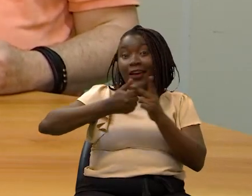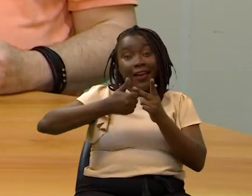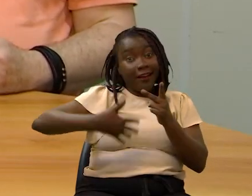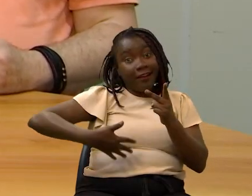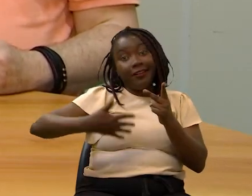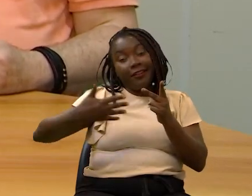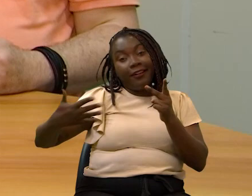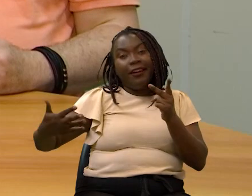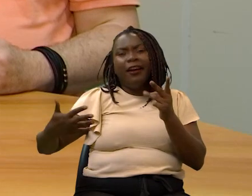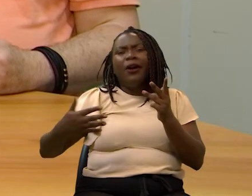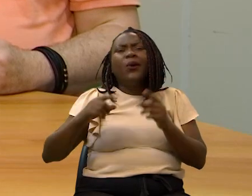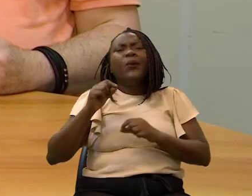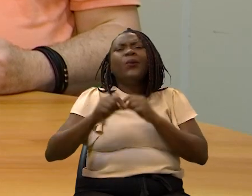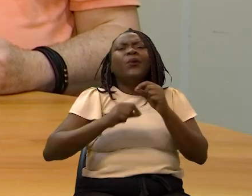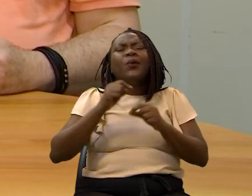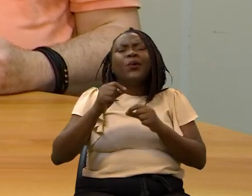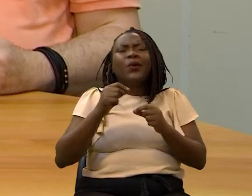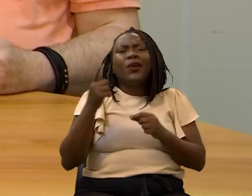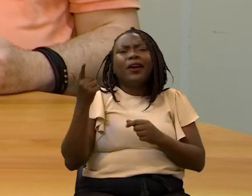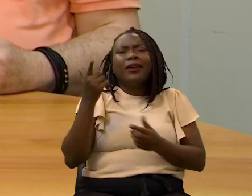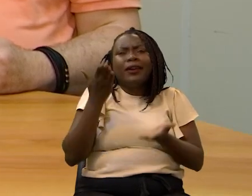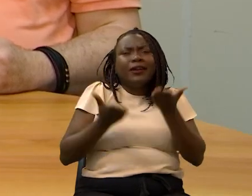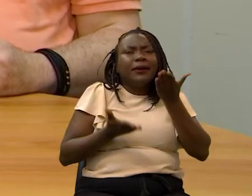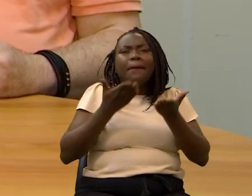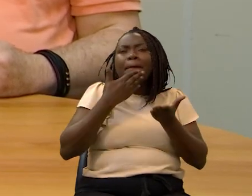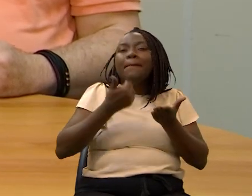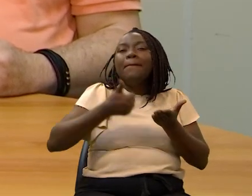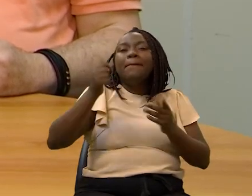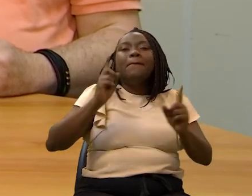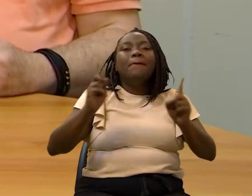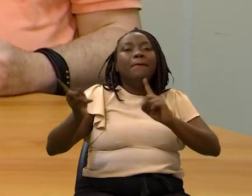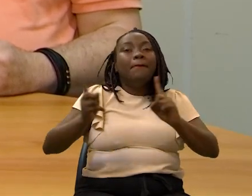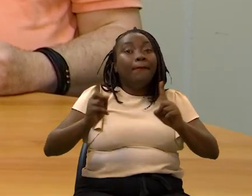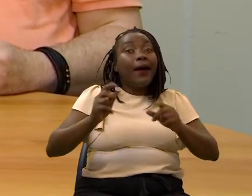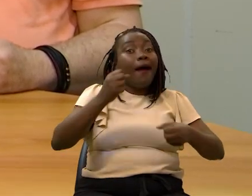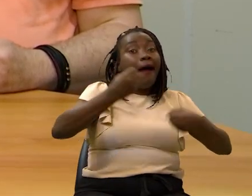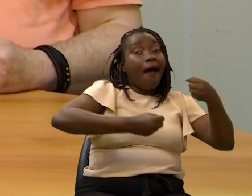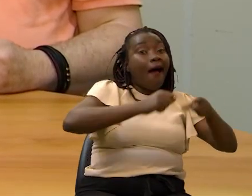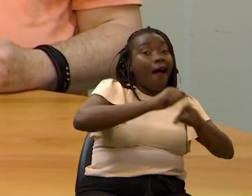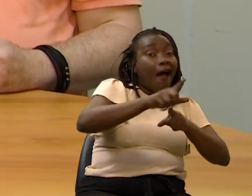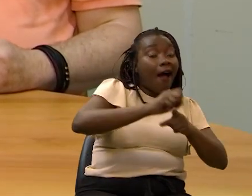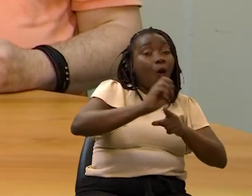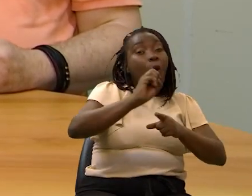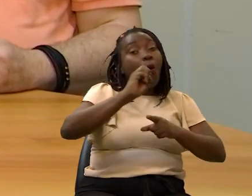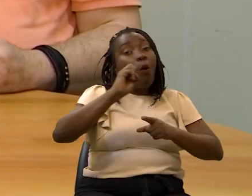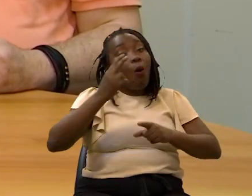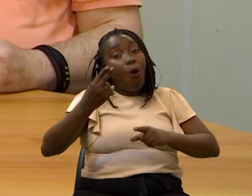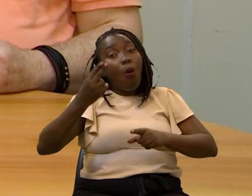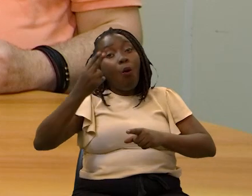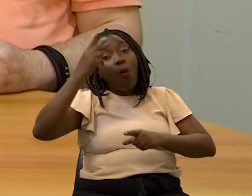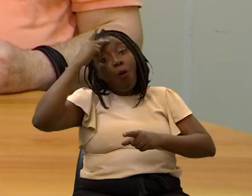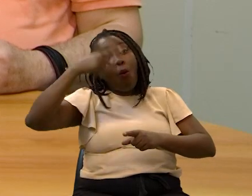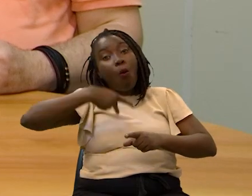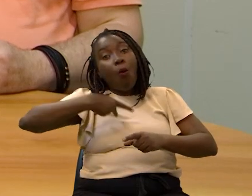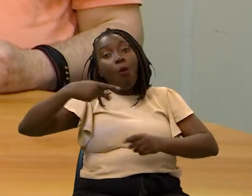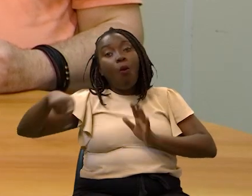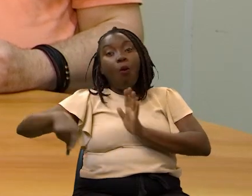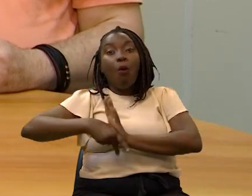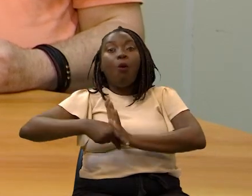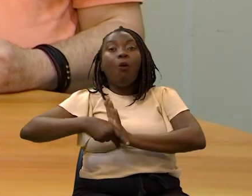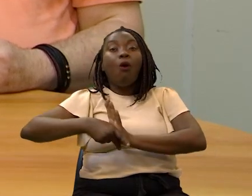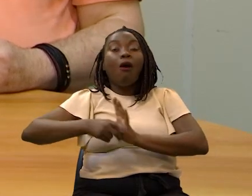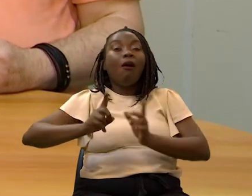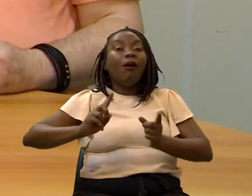vai gastar, etc. O que geralmente compensa mais, ou depende do caso, o carro alugado ou aquele carro, o